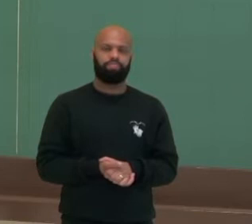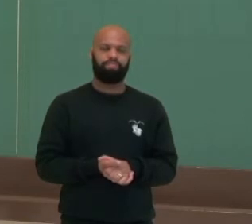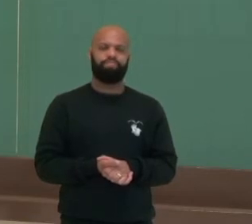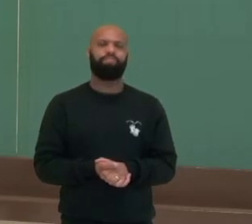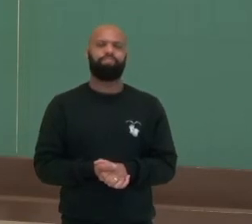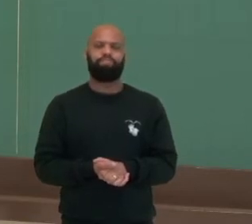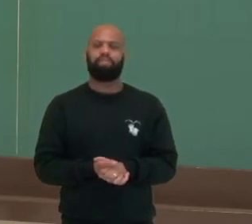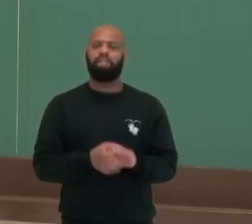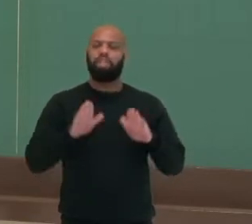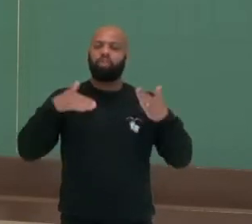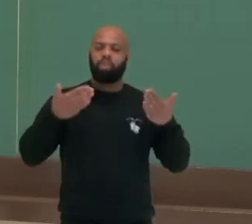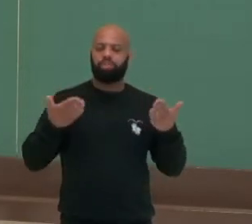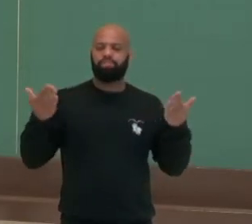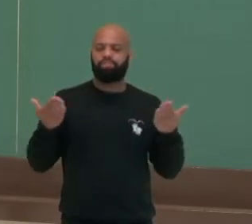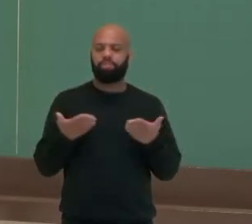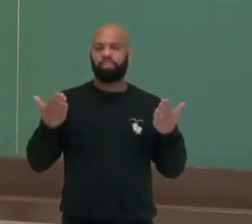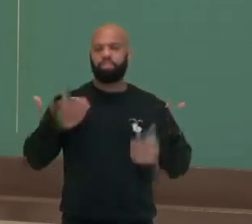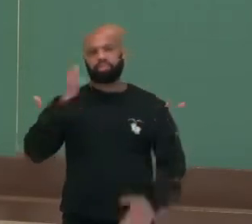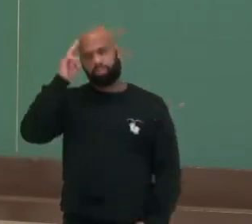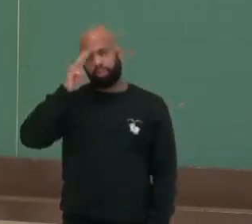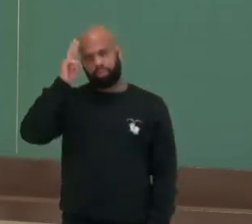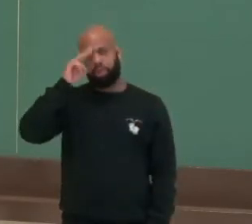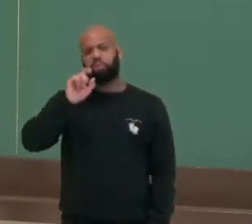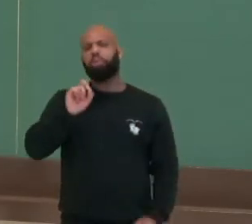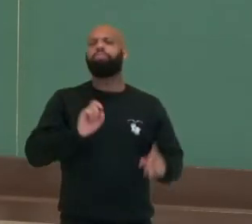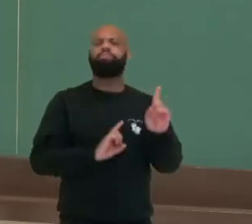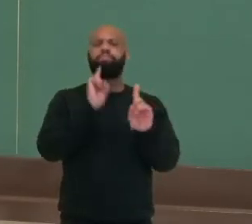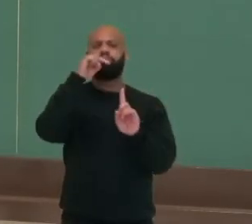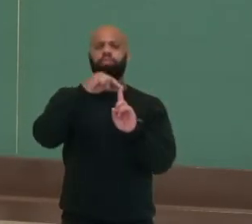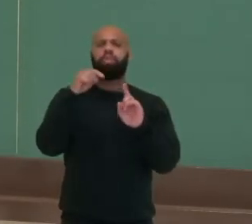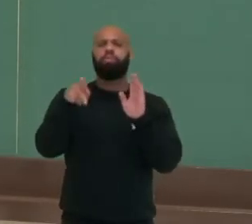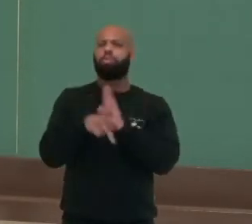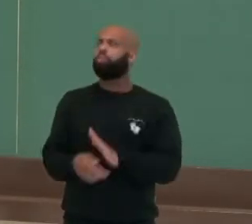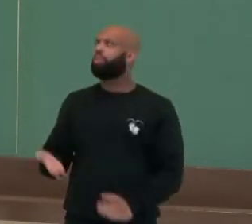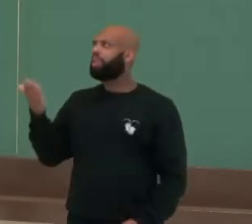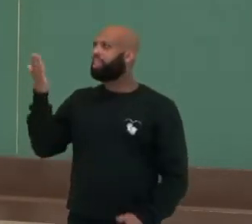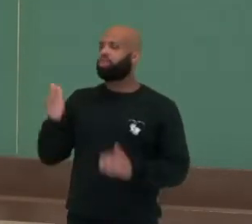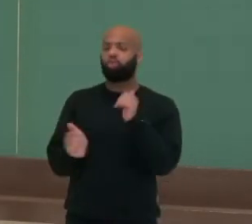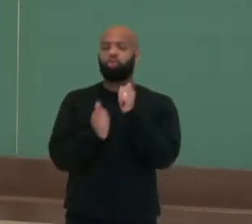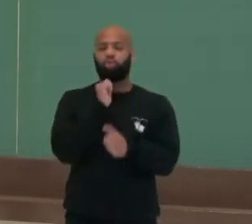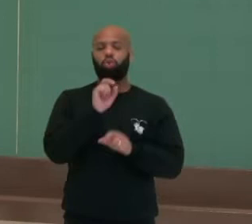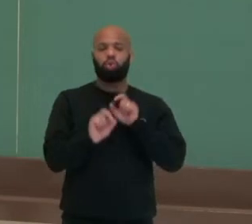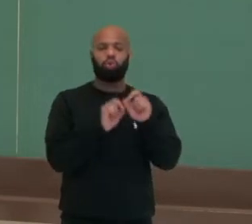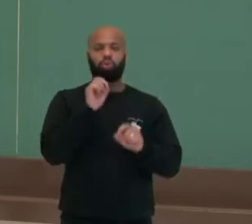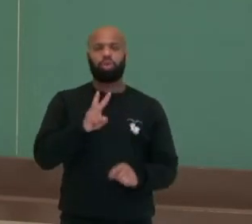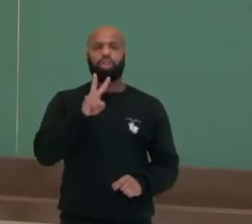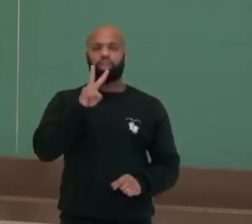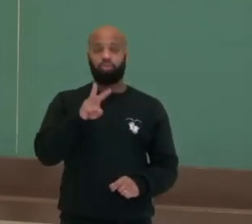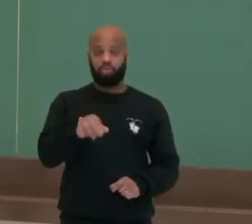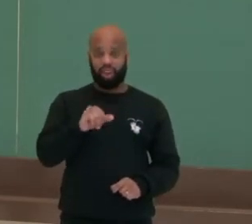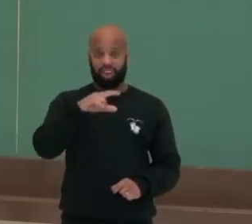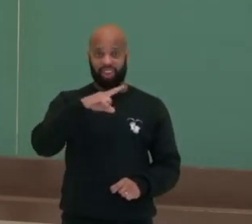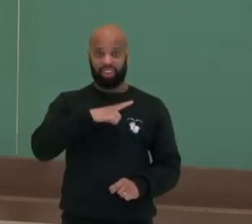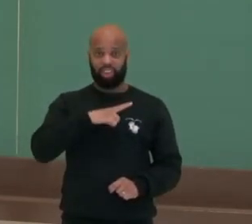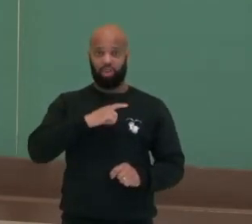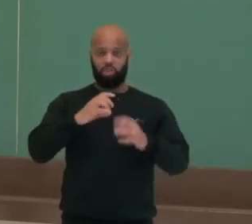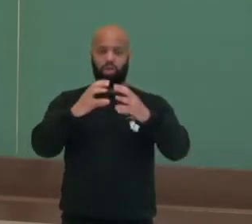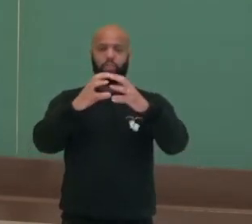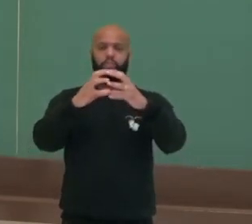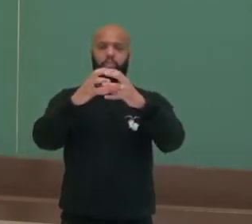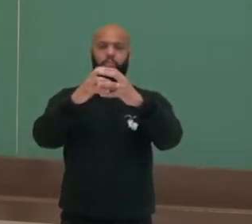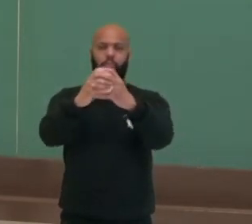Então, pessoal, vamos lembrar aqui, o objetivo do jogo de bocha é você aproximar as